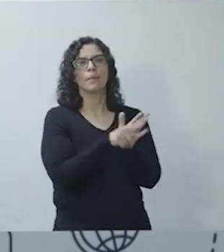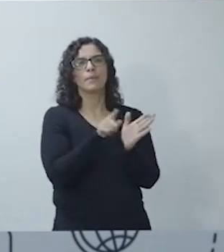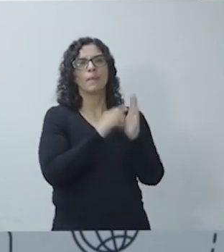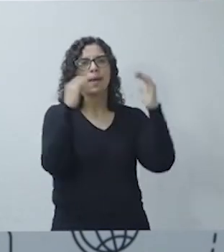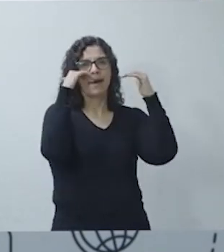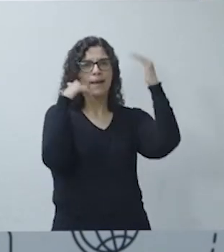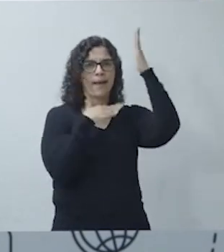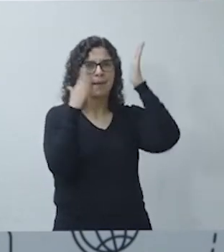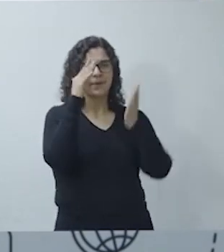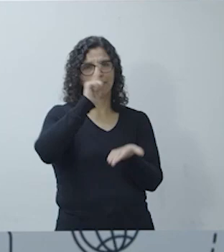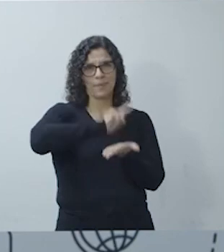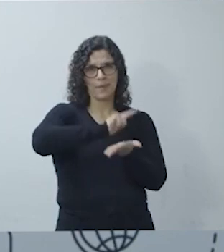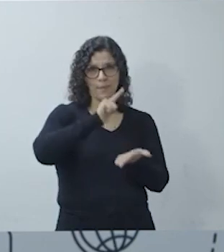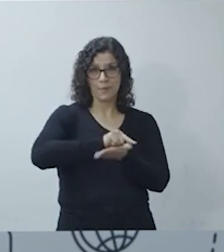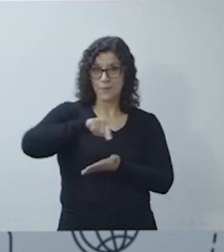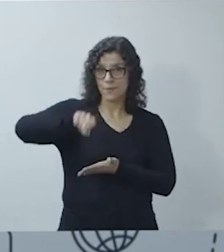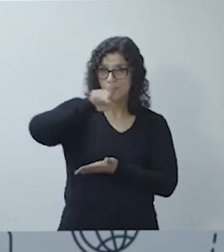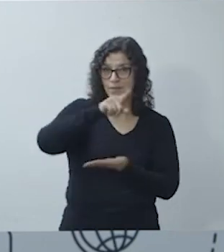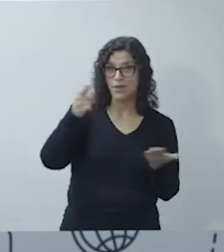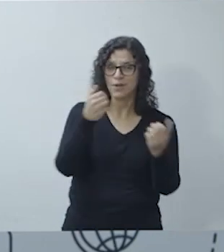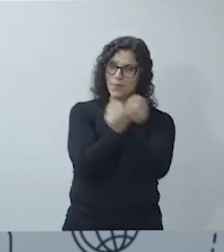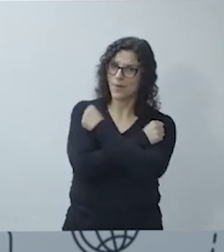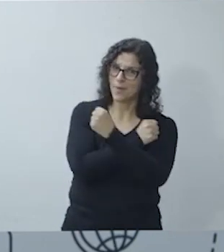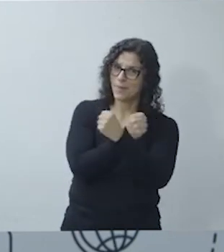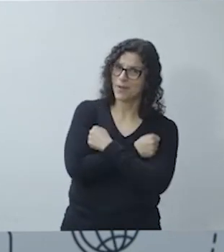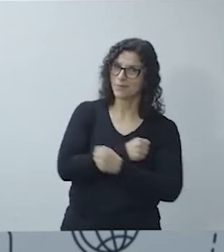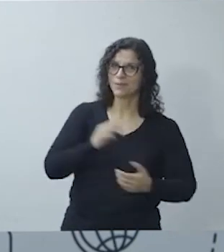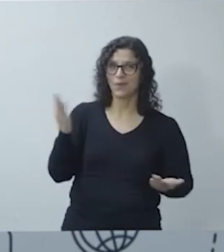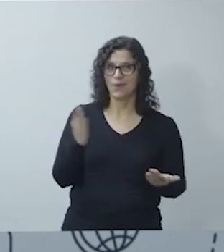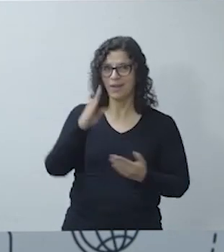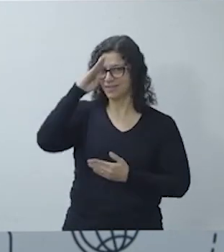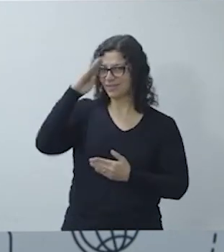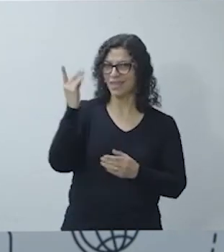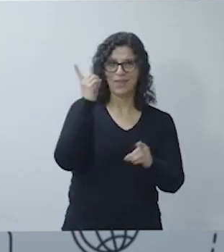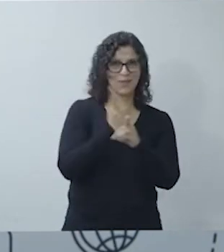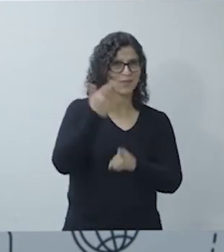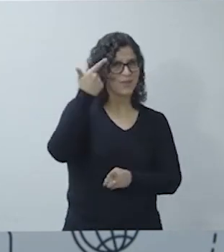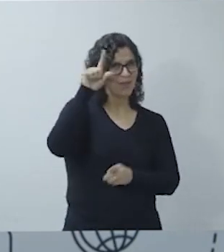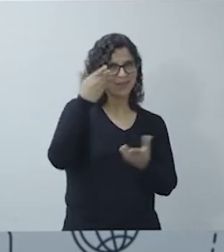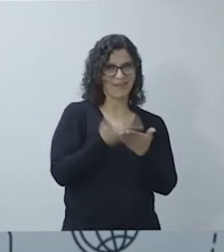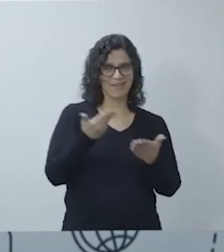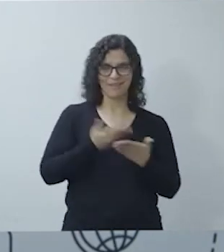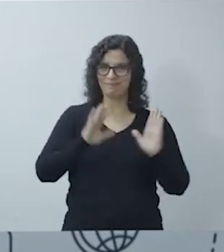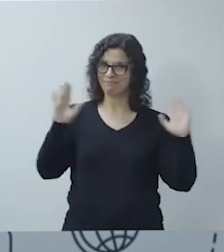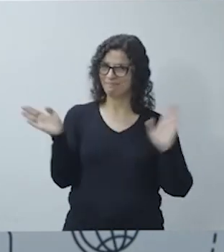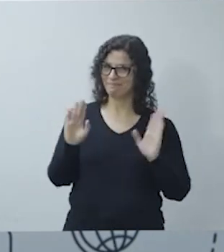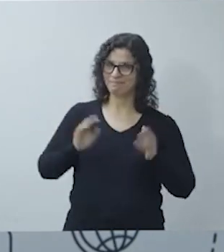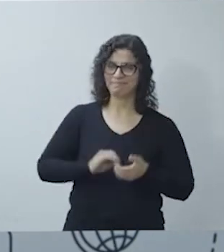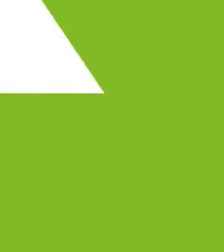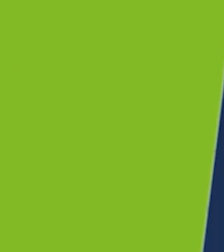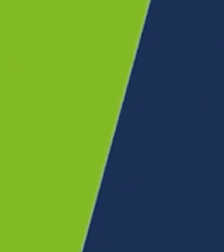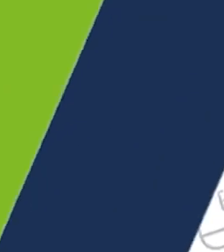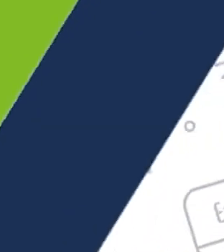de papelão. Deixo para vocês o meu abraço e é claro que a gente se encontra na nossa próxima aula.